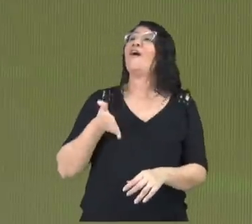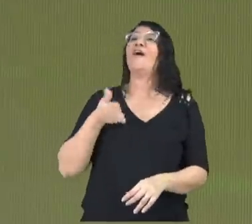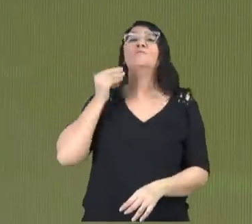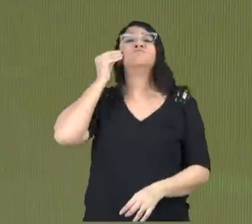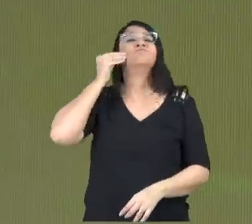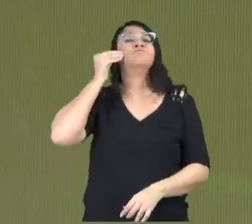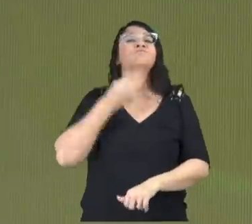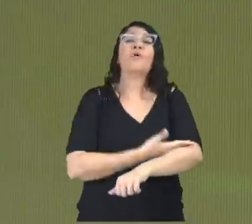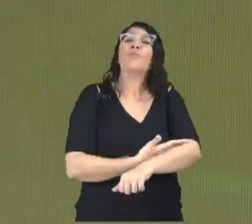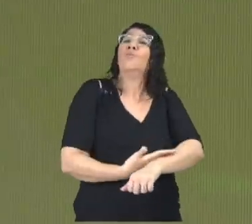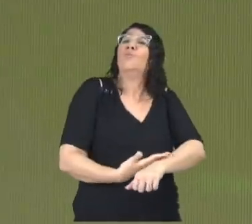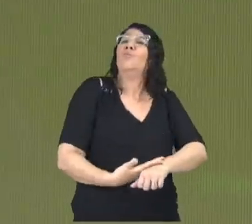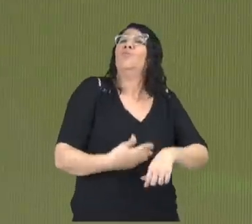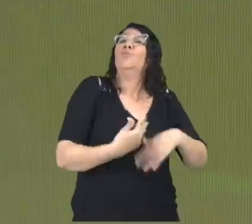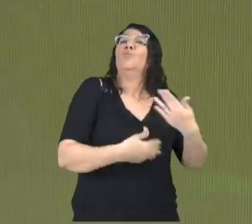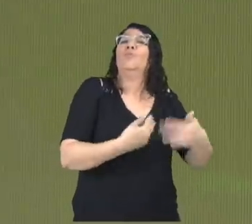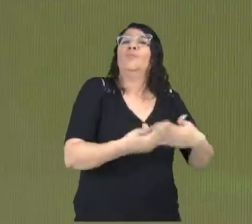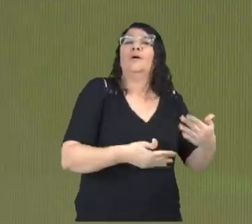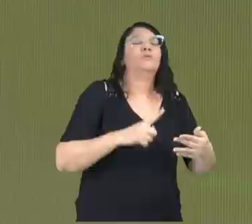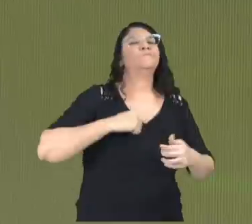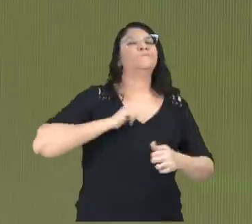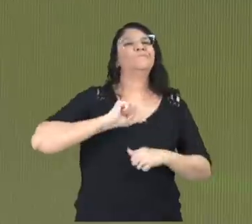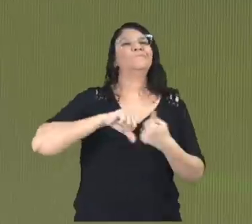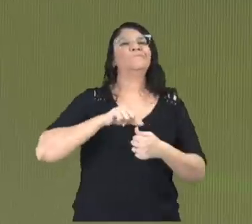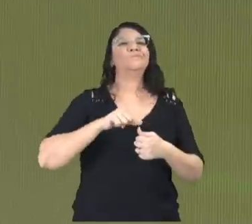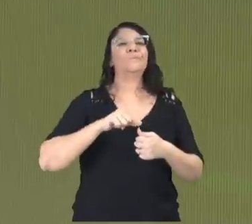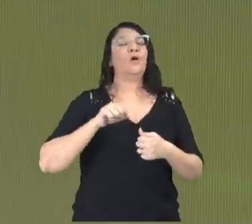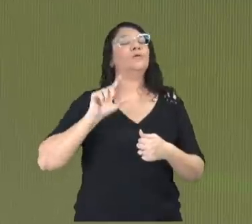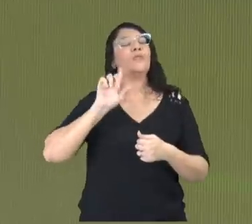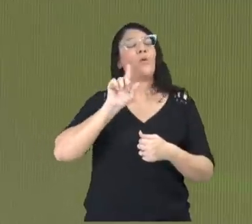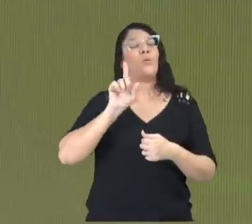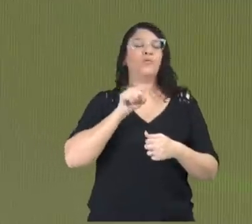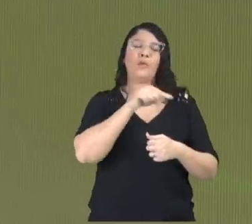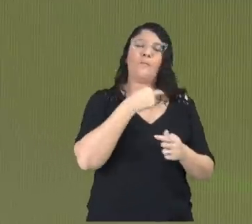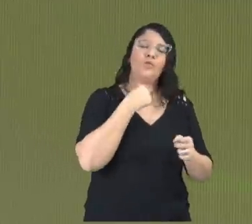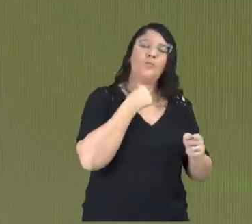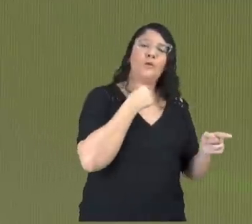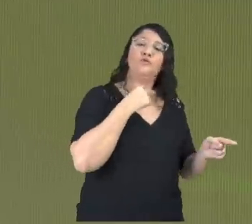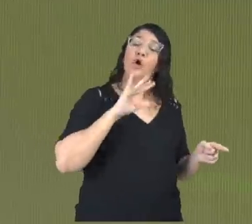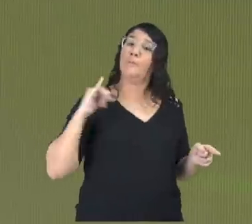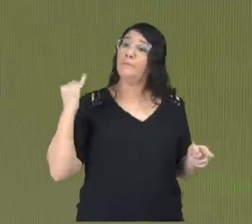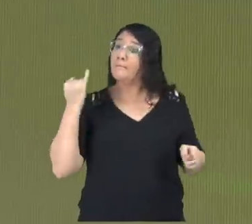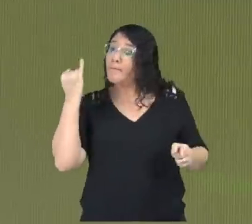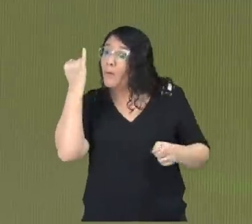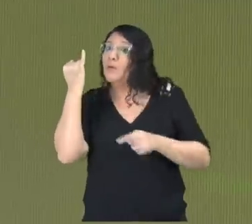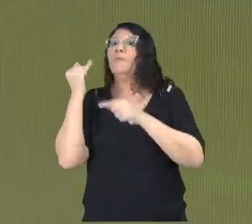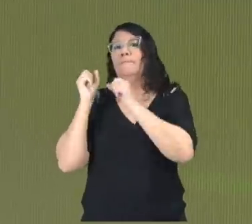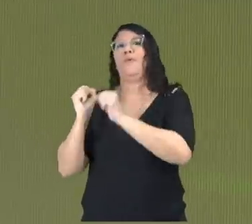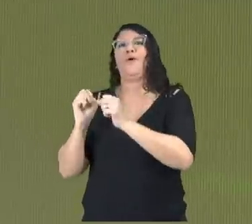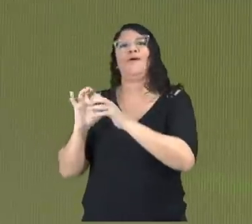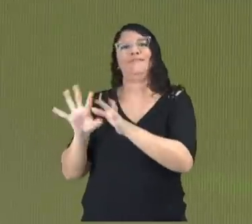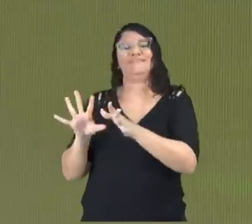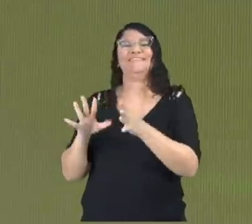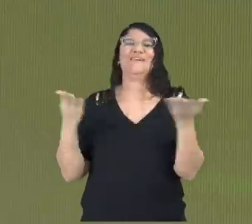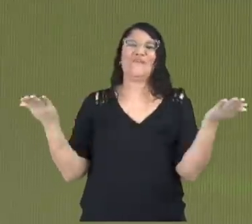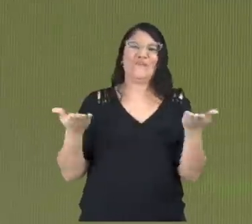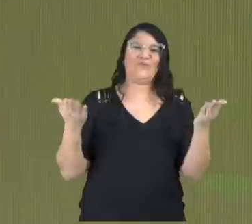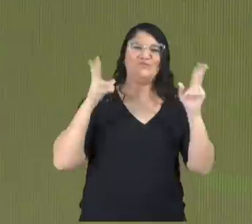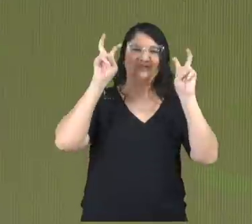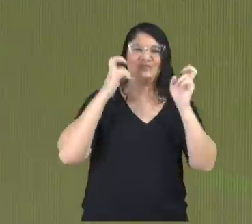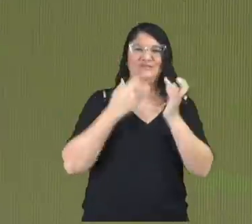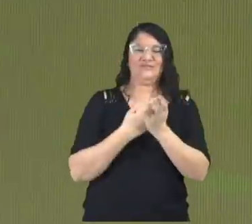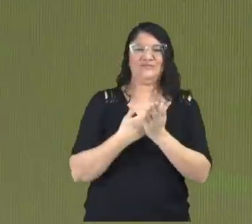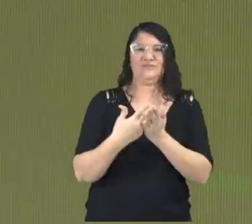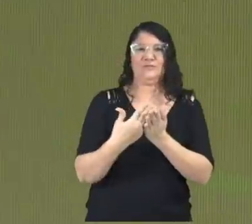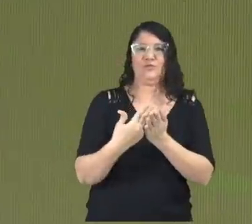nós eventualmente mudamos no nosso coração e a gente vai conhecendo o que é essencial. Então, a gente começa a série hoje sobre...